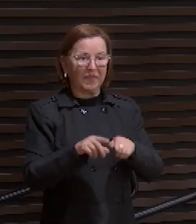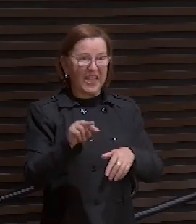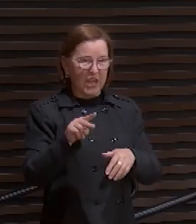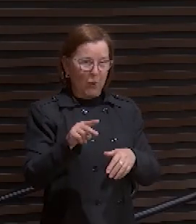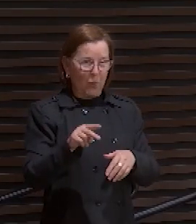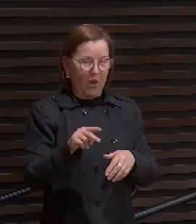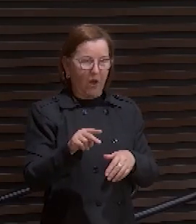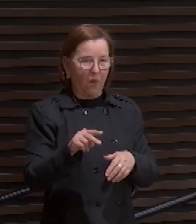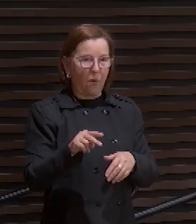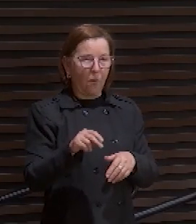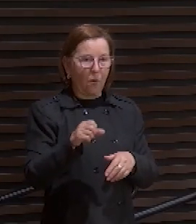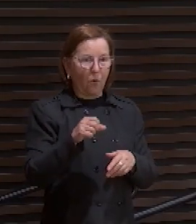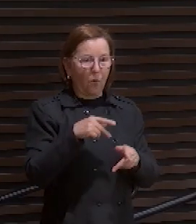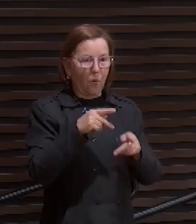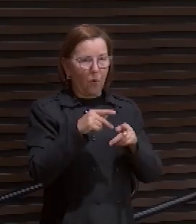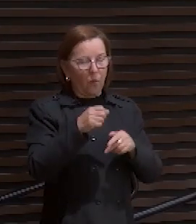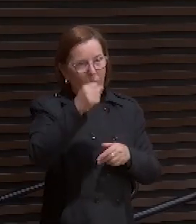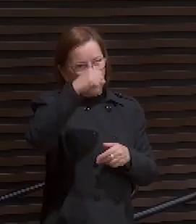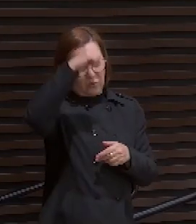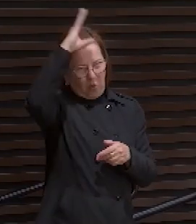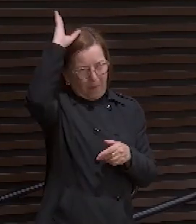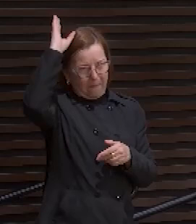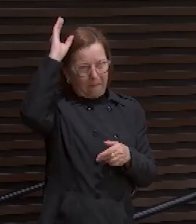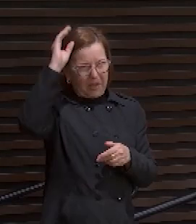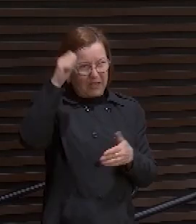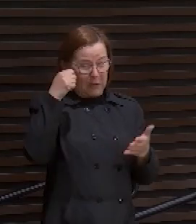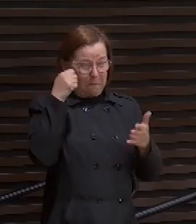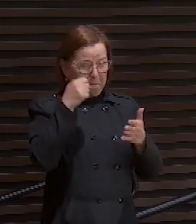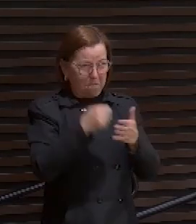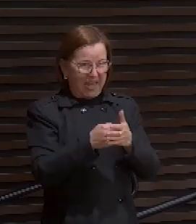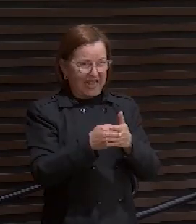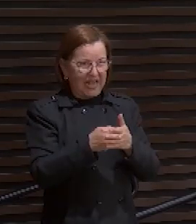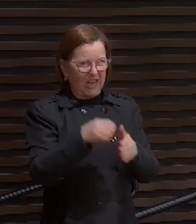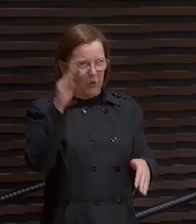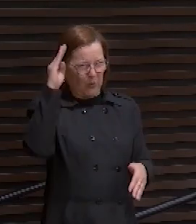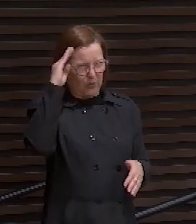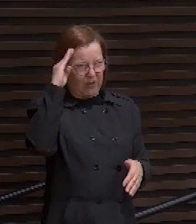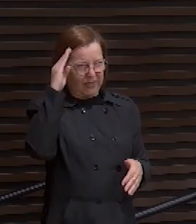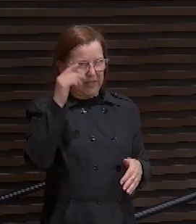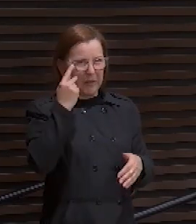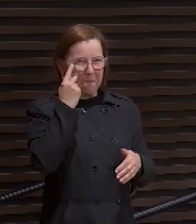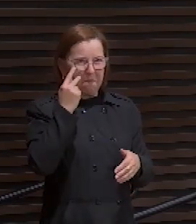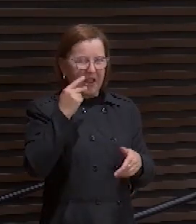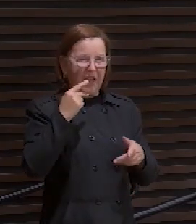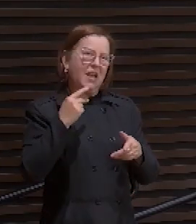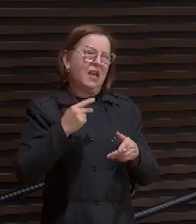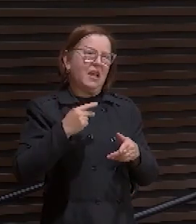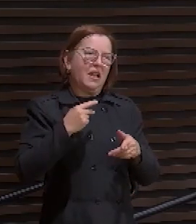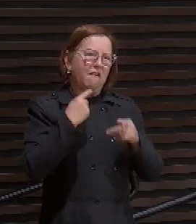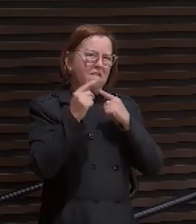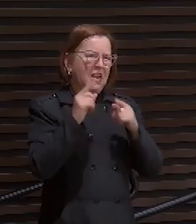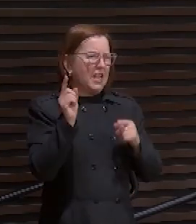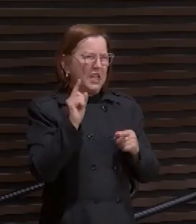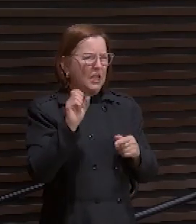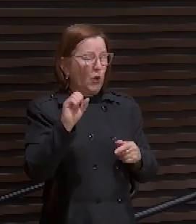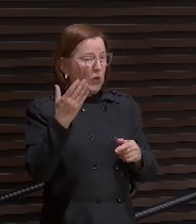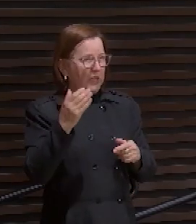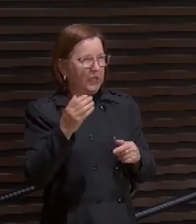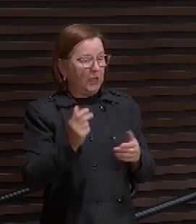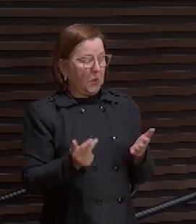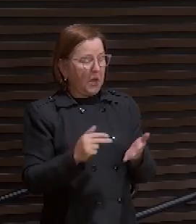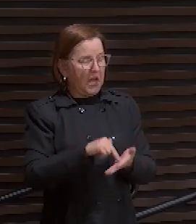soldados para negar a ressurreição de Jesus Cristo, todo o sistema deste